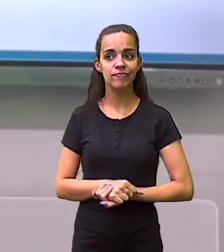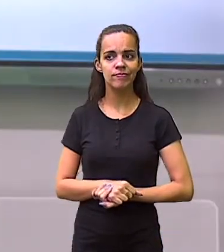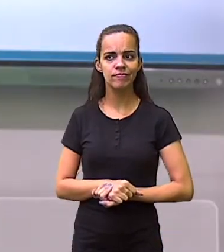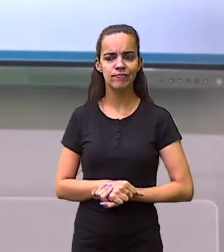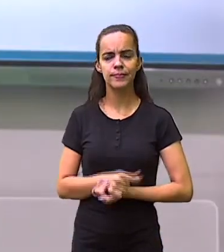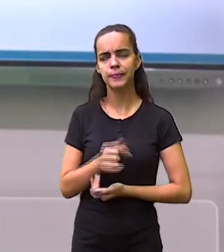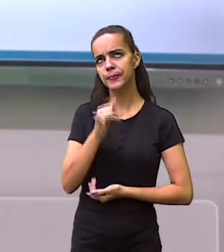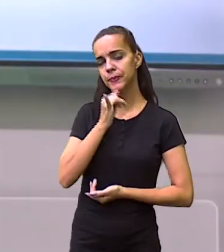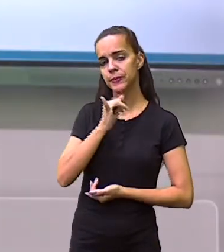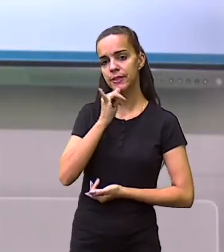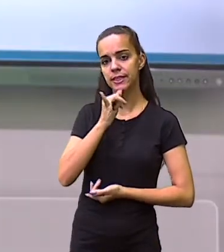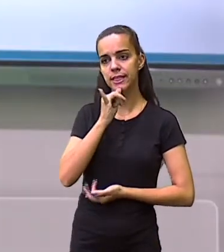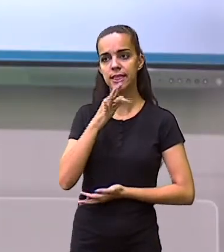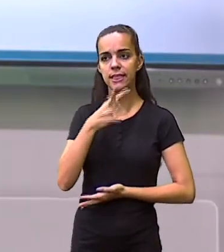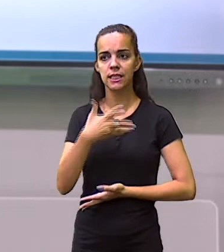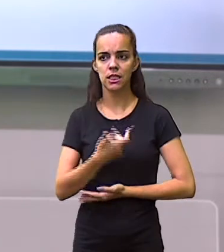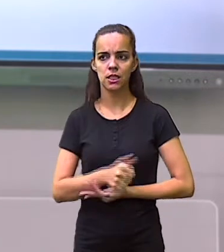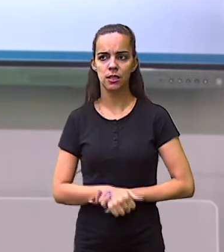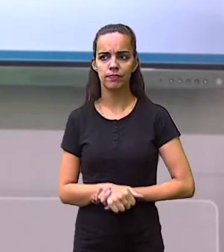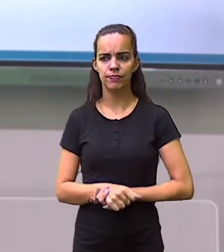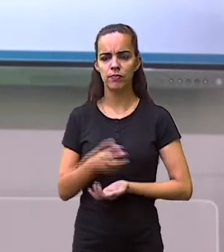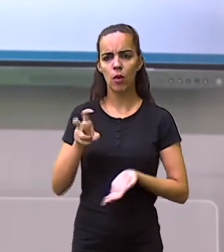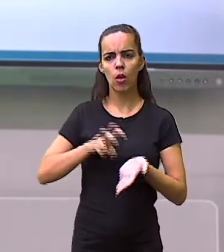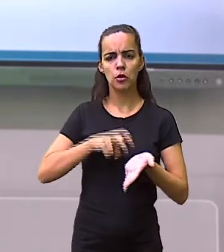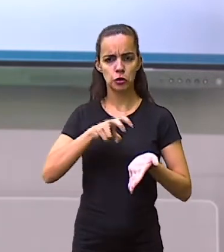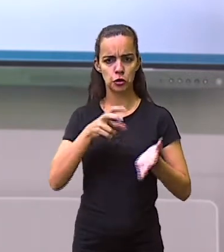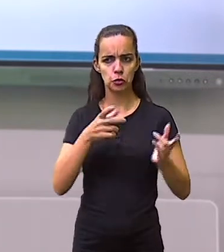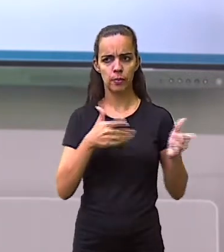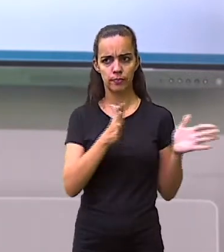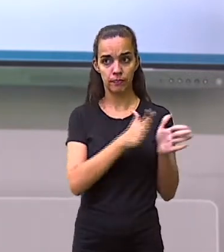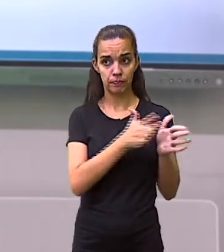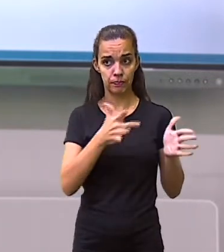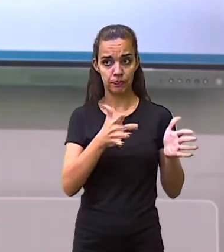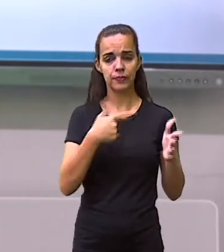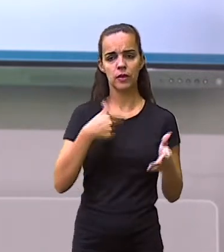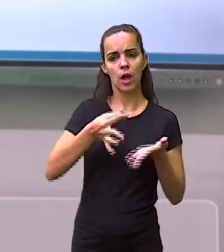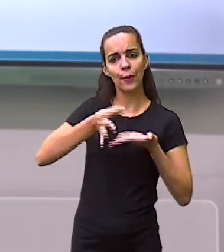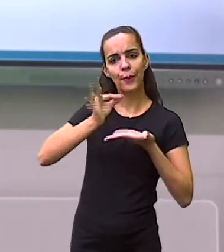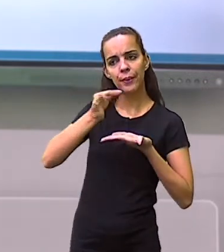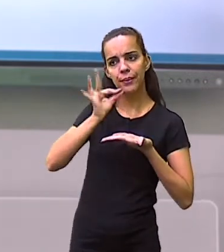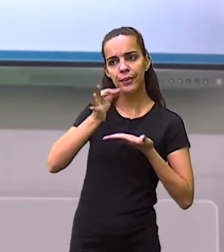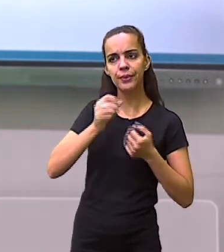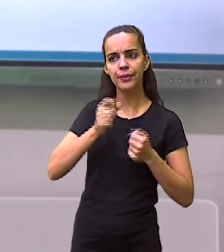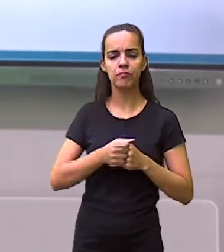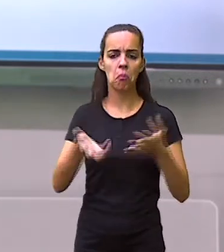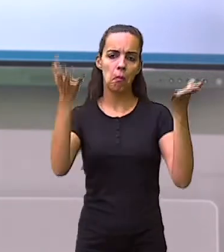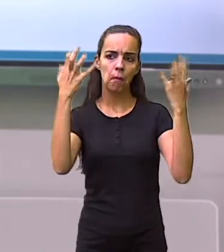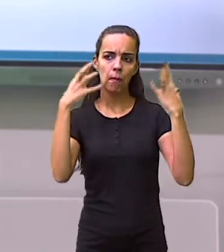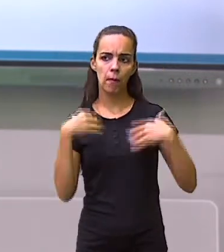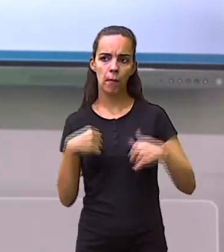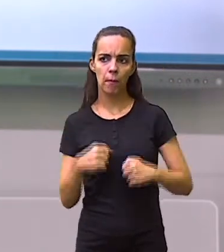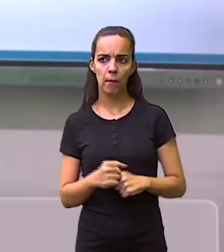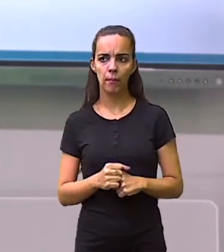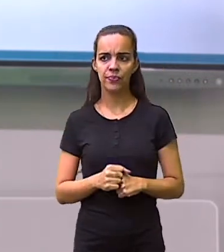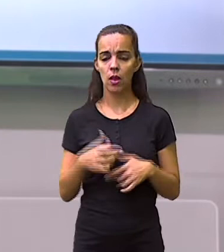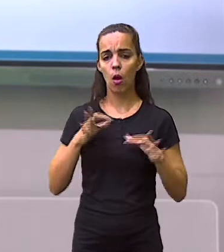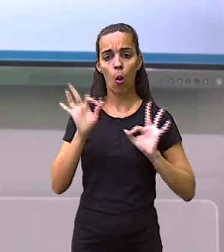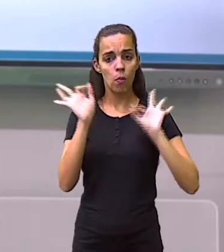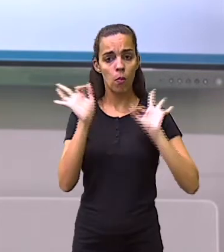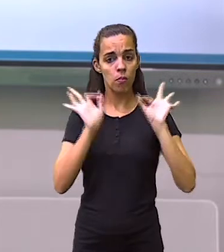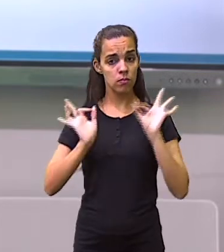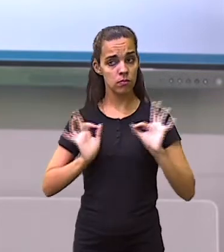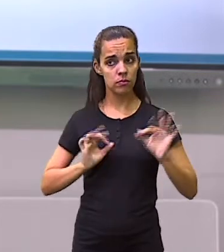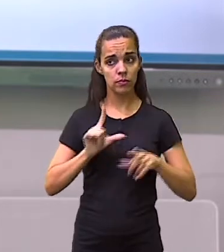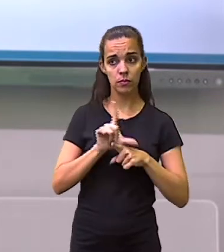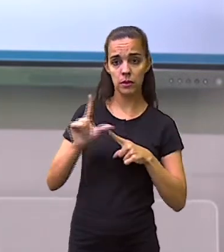por exemplo, no período da manhã, tomamos um café, um banho, nos arrumamos para